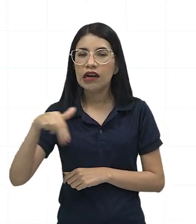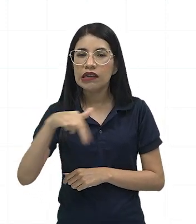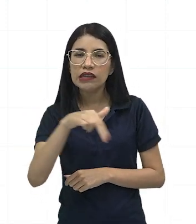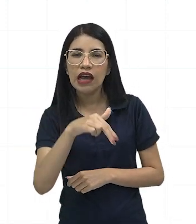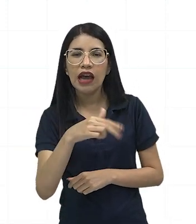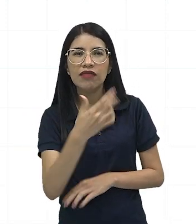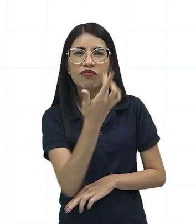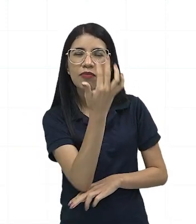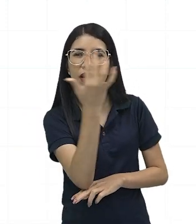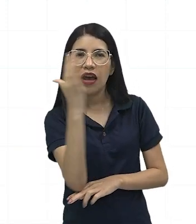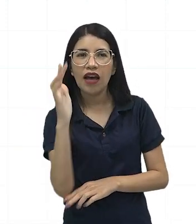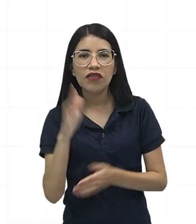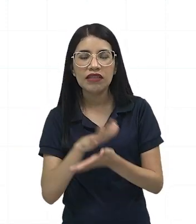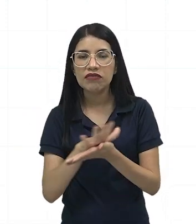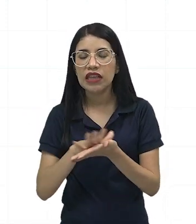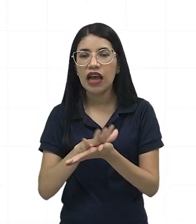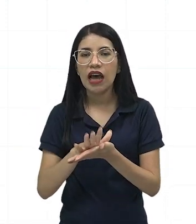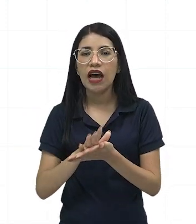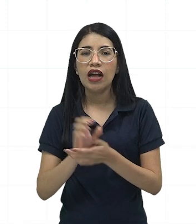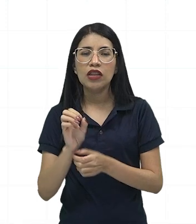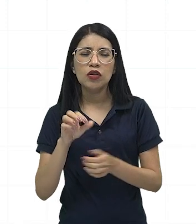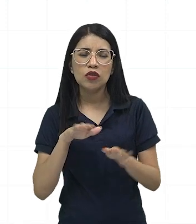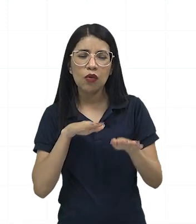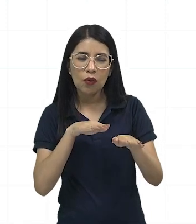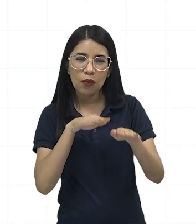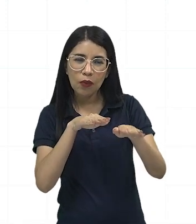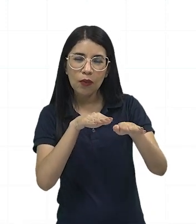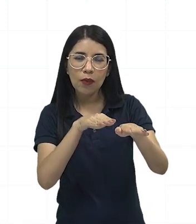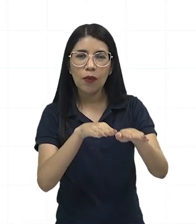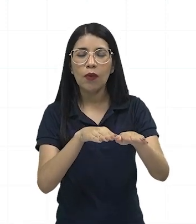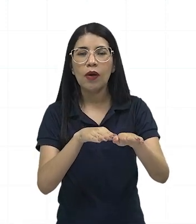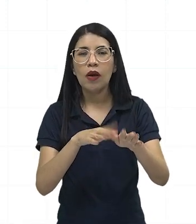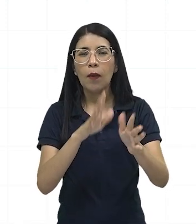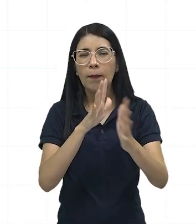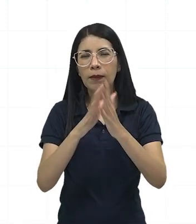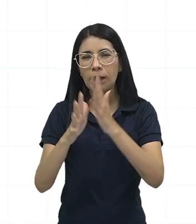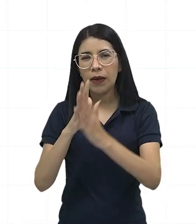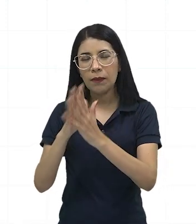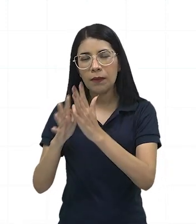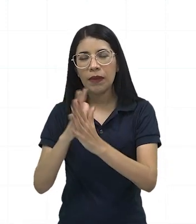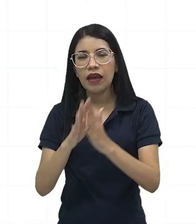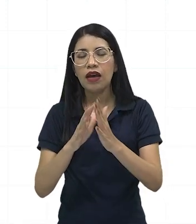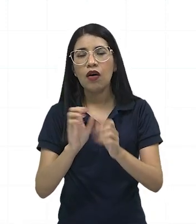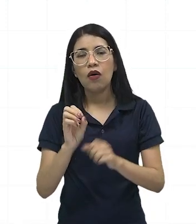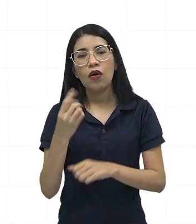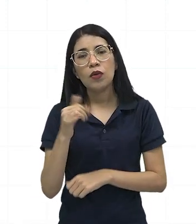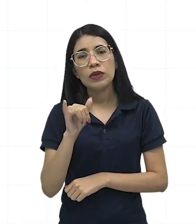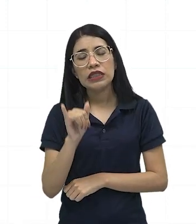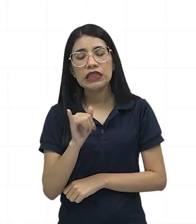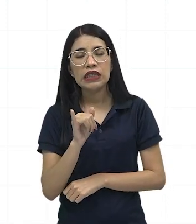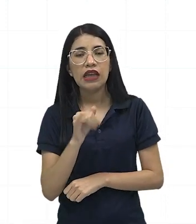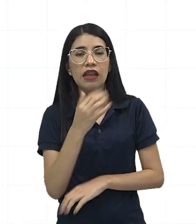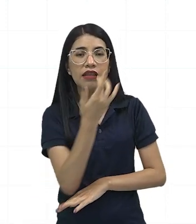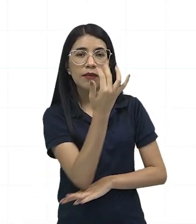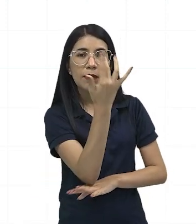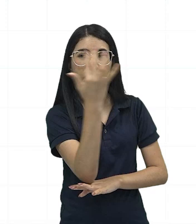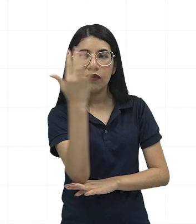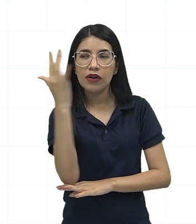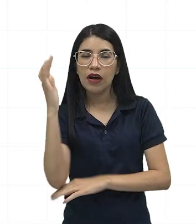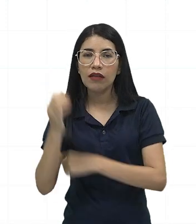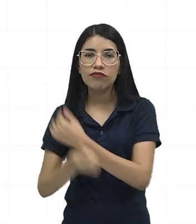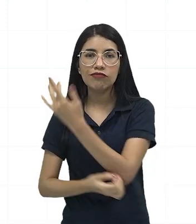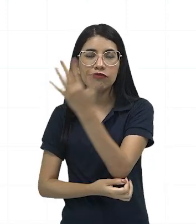sem árvores, cheia de carros, cheia de movimentação, ou se ela quer andar no meio de uma floresta